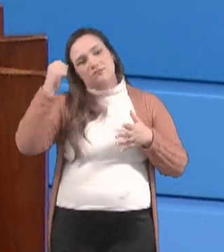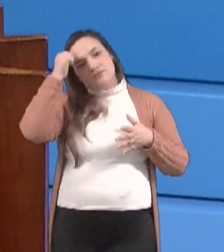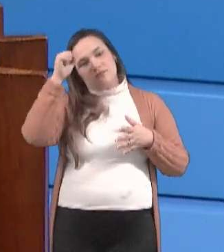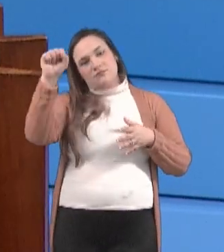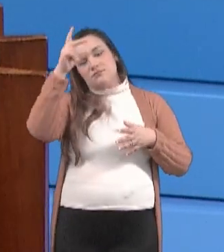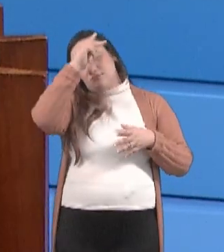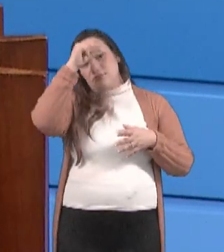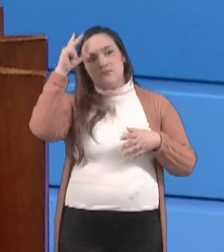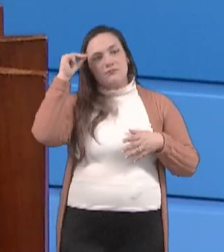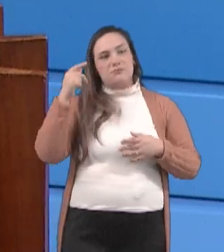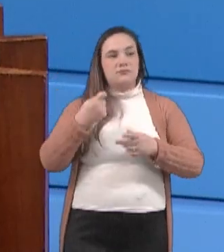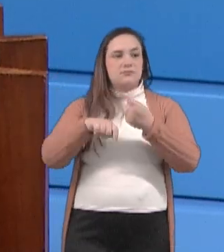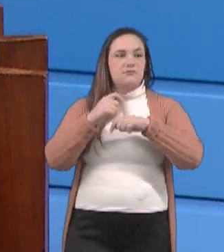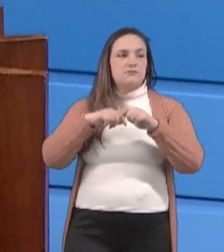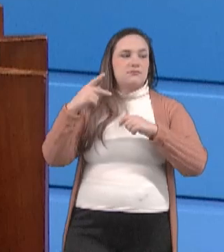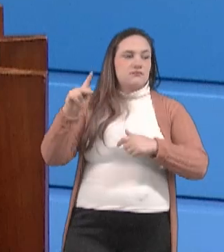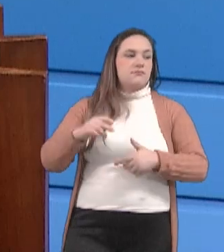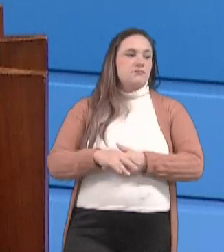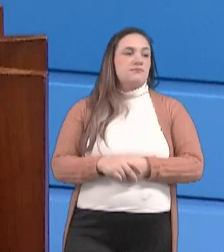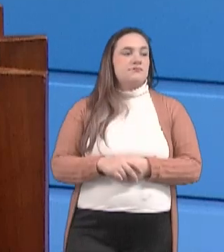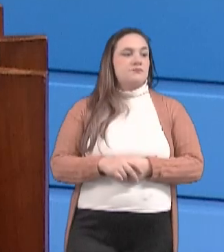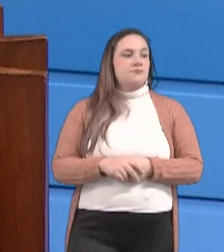sucesso da administração.